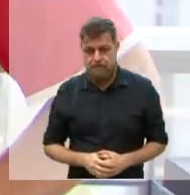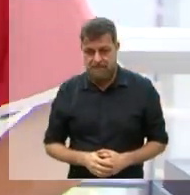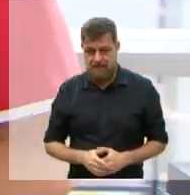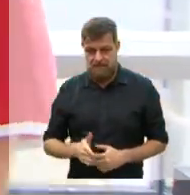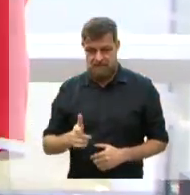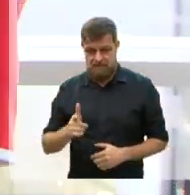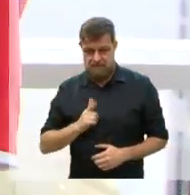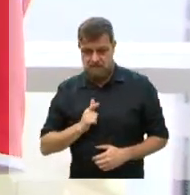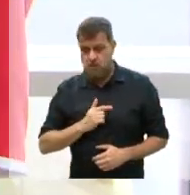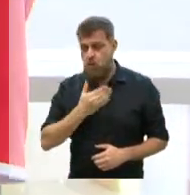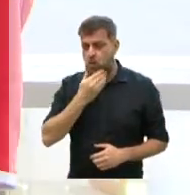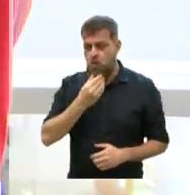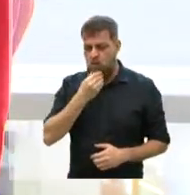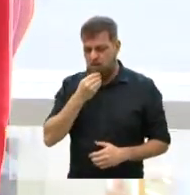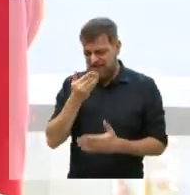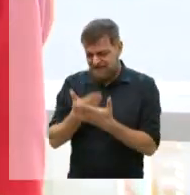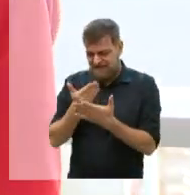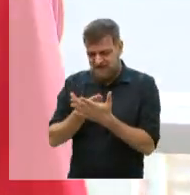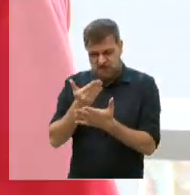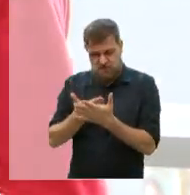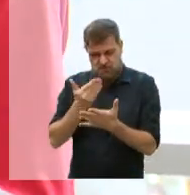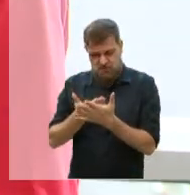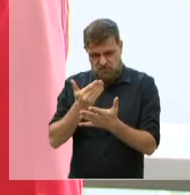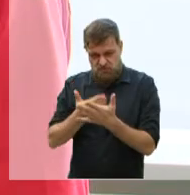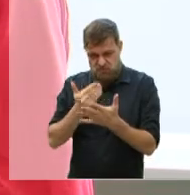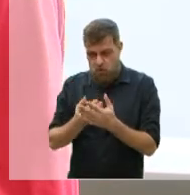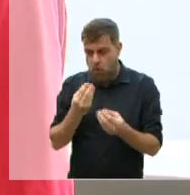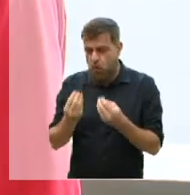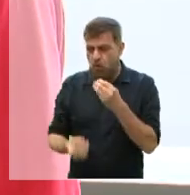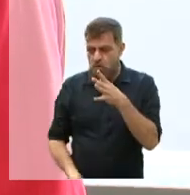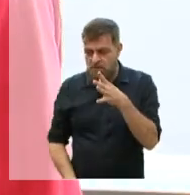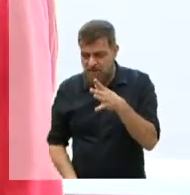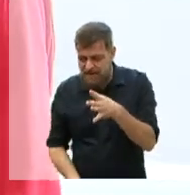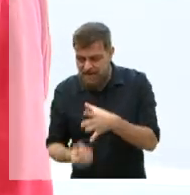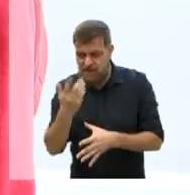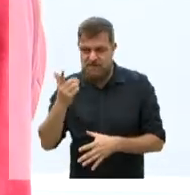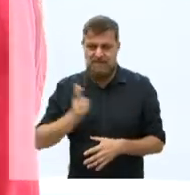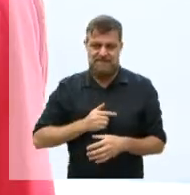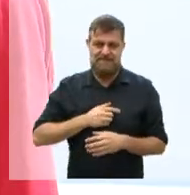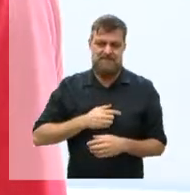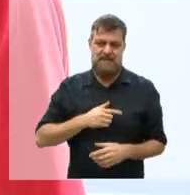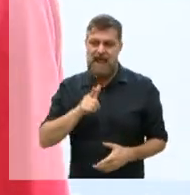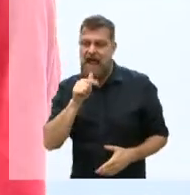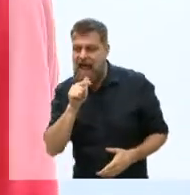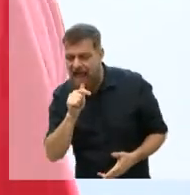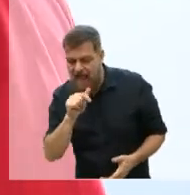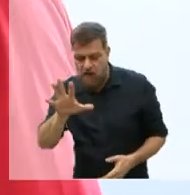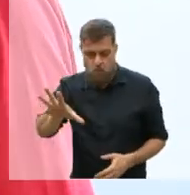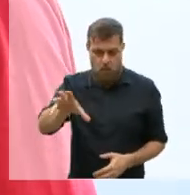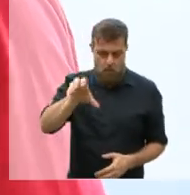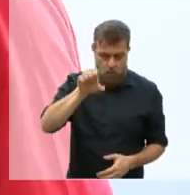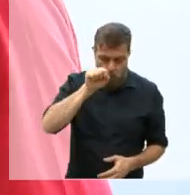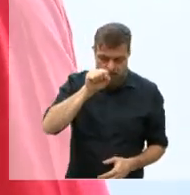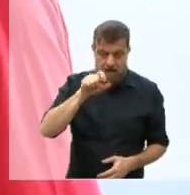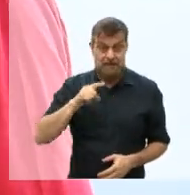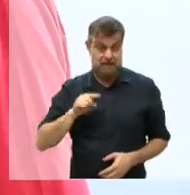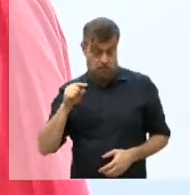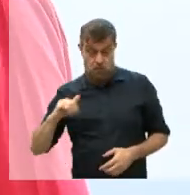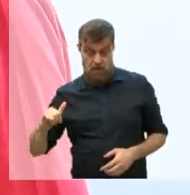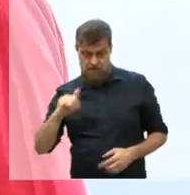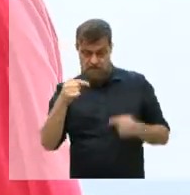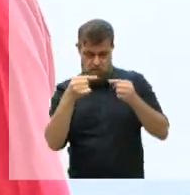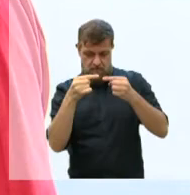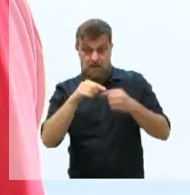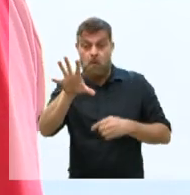Bernoulli, que foi o cientista que estudou melhor como é que os fluidos se comportam, pode ser água ou ar, no caso do avião o ar,